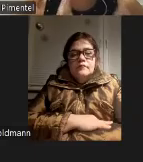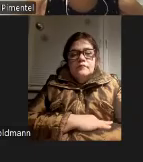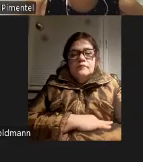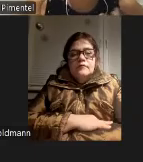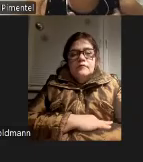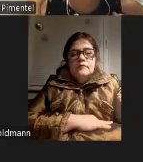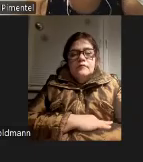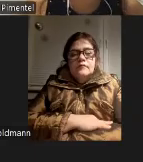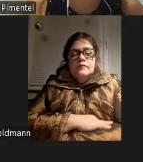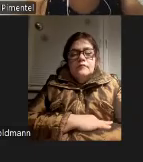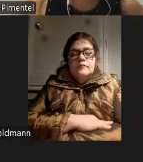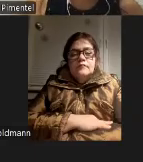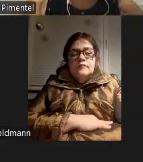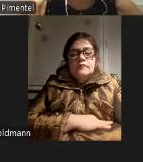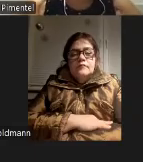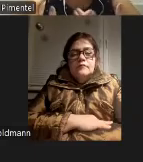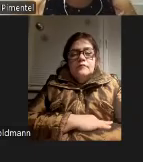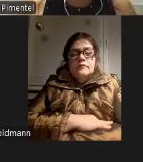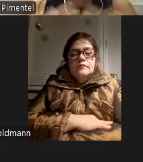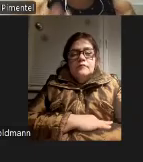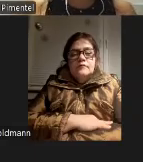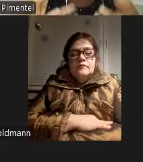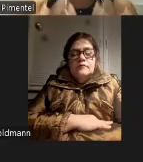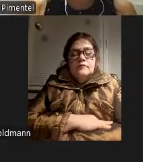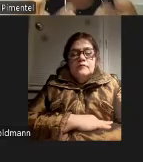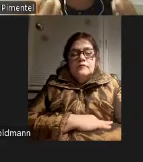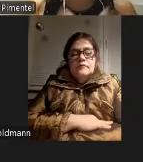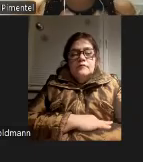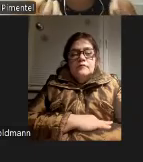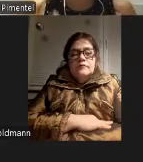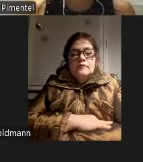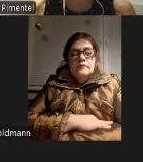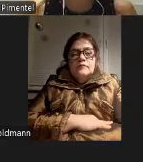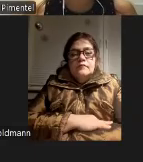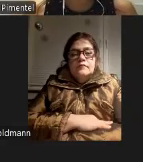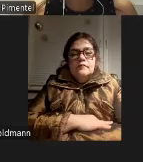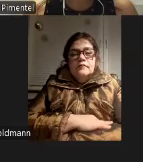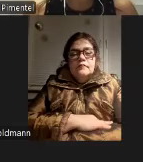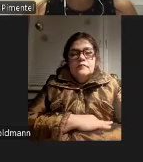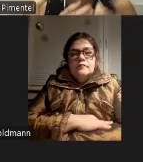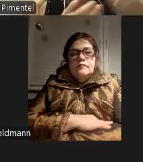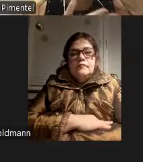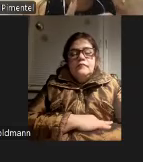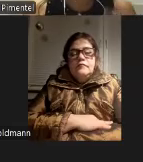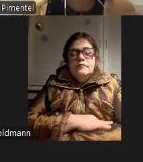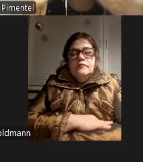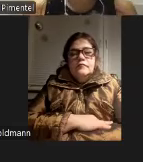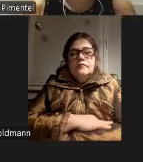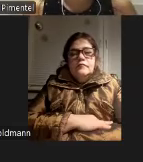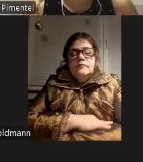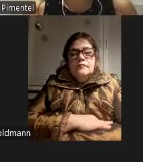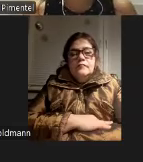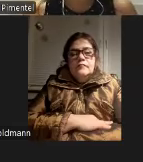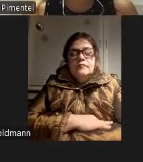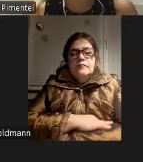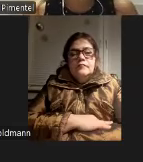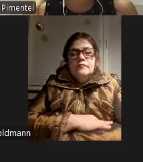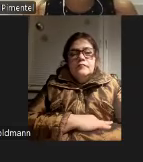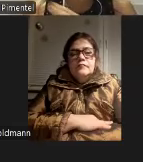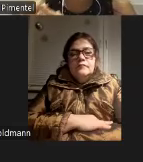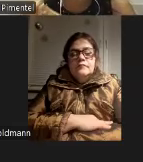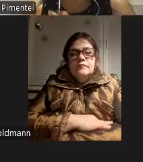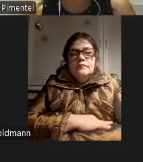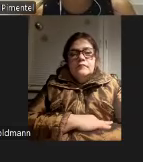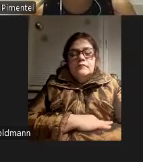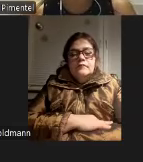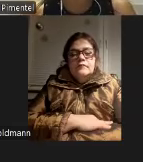também para consolidar a memória e para reter, para ter, conseguir ter atenção. É durante o sono que a gente sedimenta o